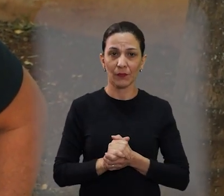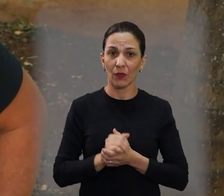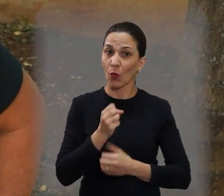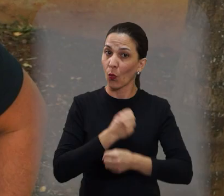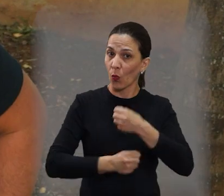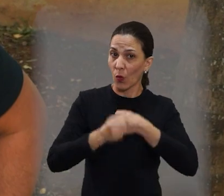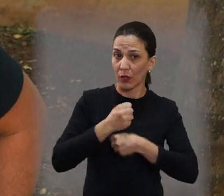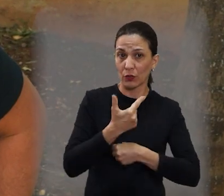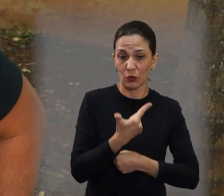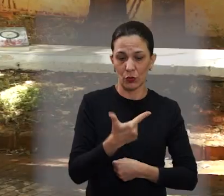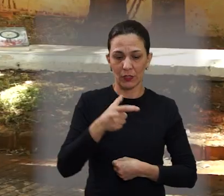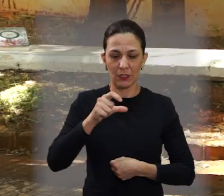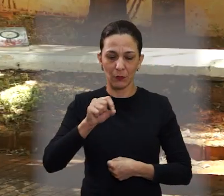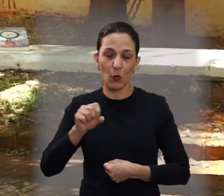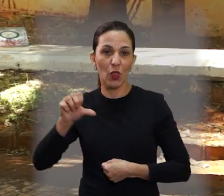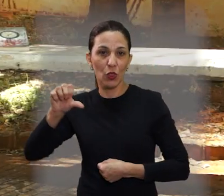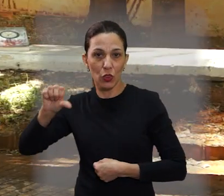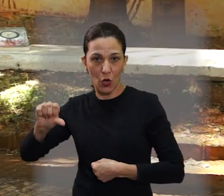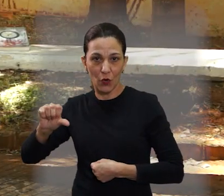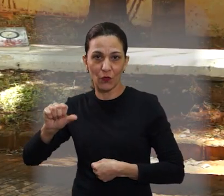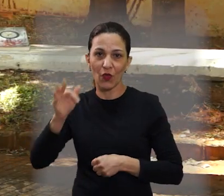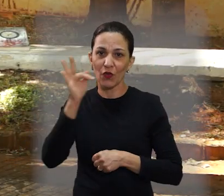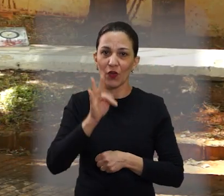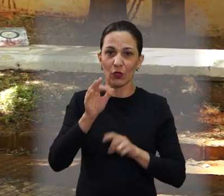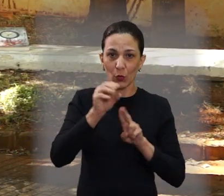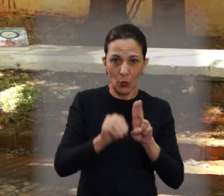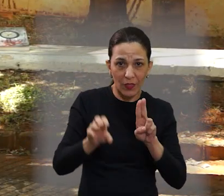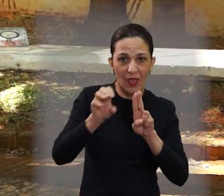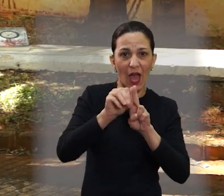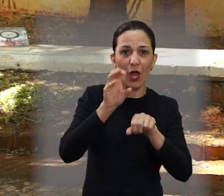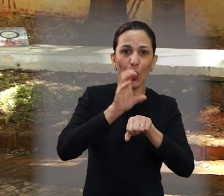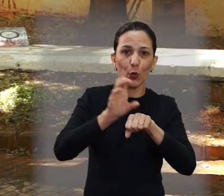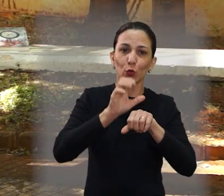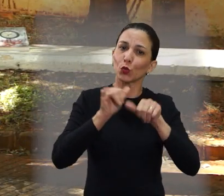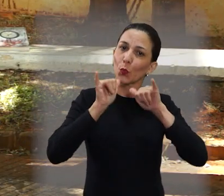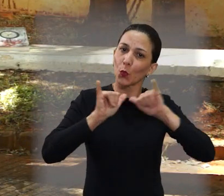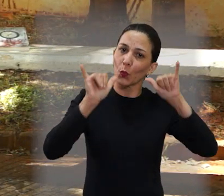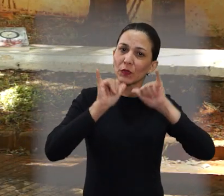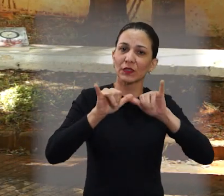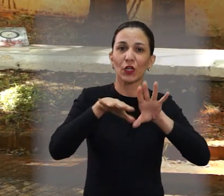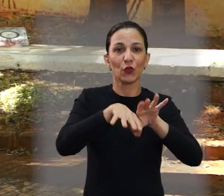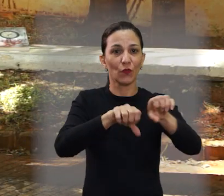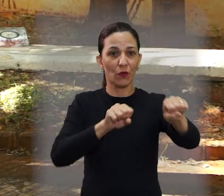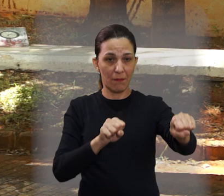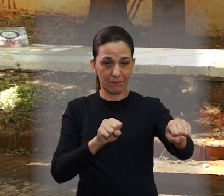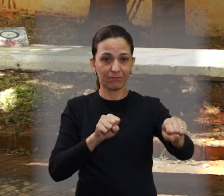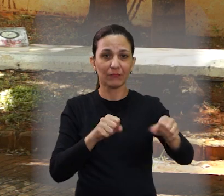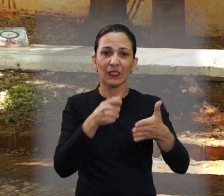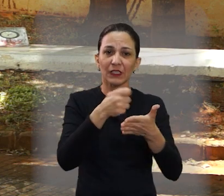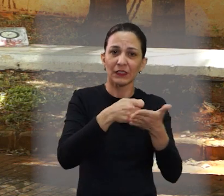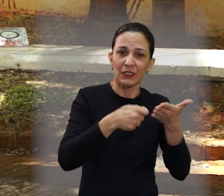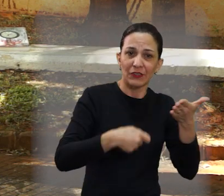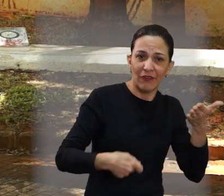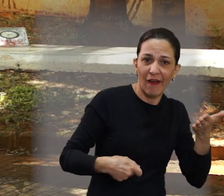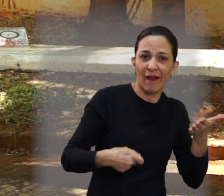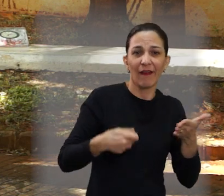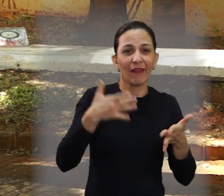aí eu falei, agora vai. É uma carreira que engloba tudo. Eu fiz publicidade na Uniara, em 2009, se eu não me